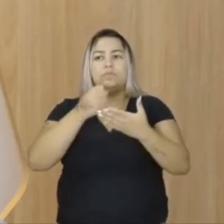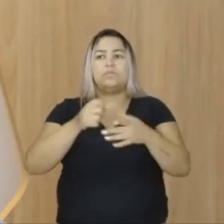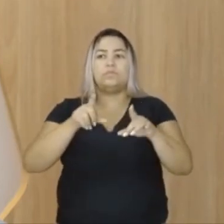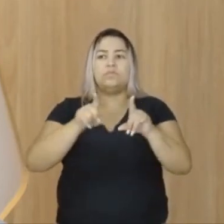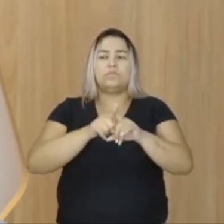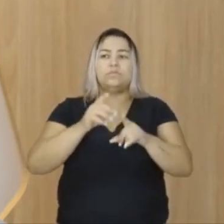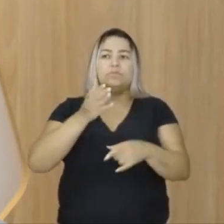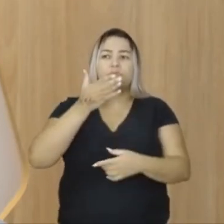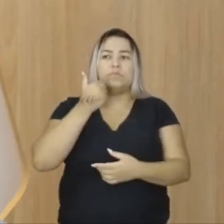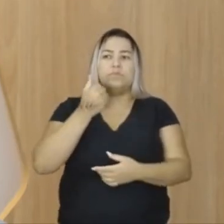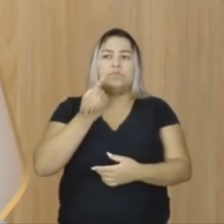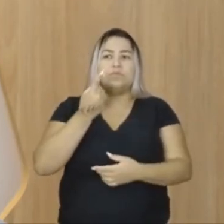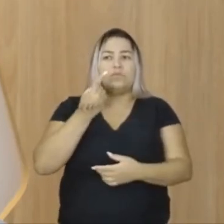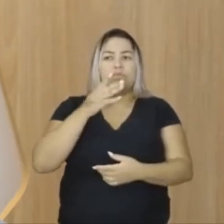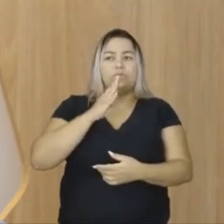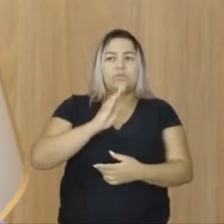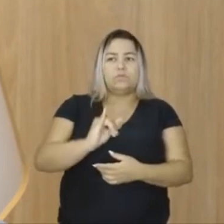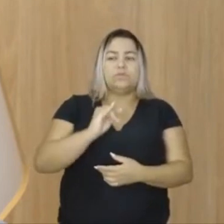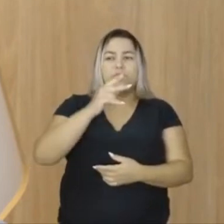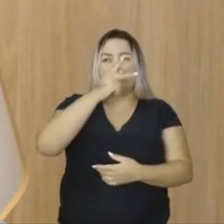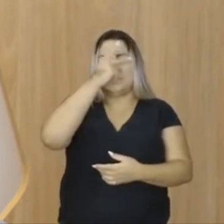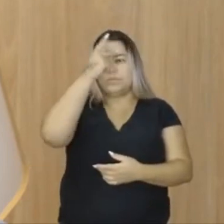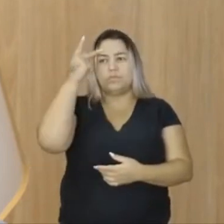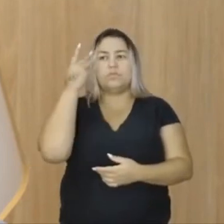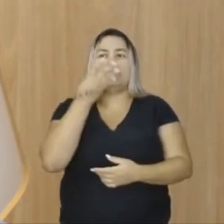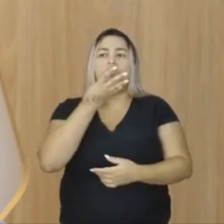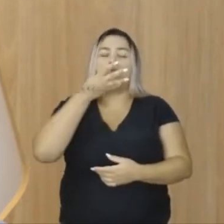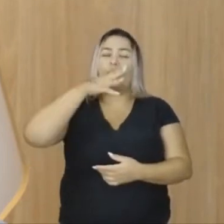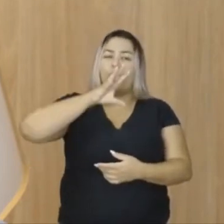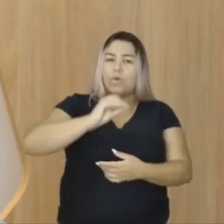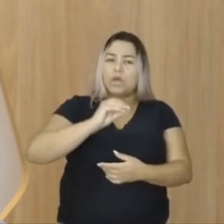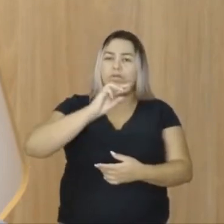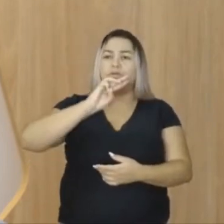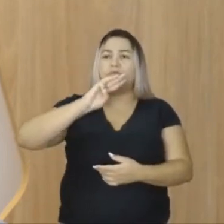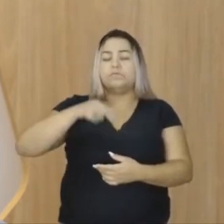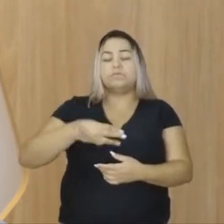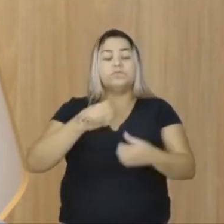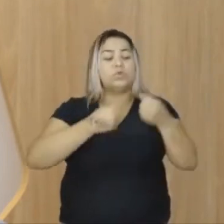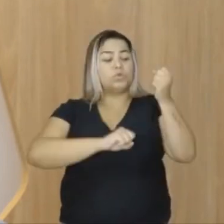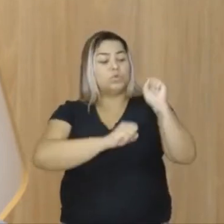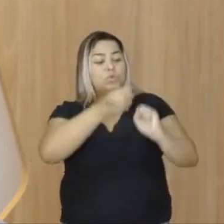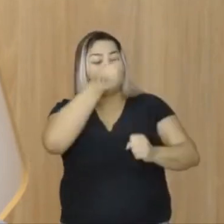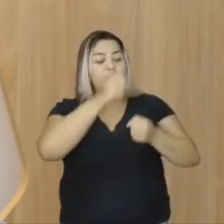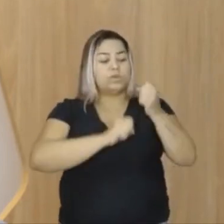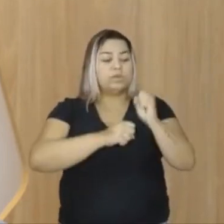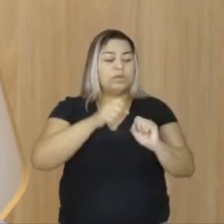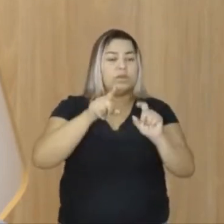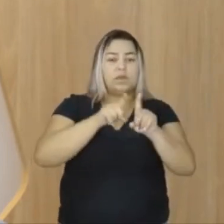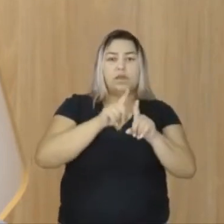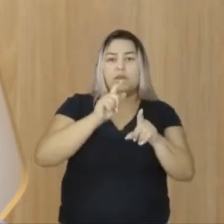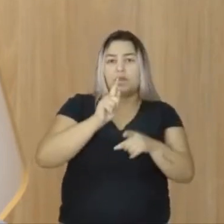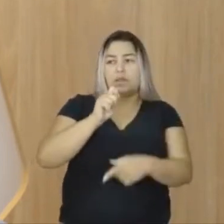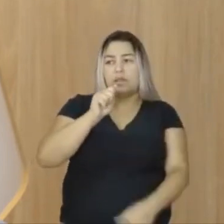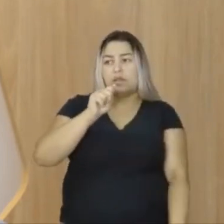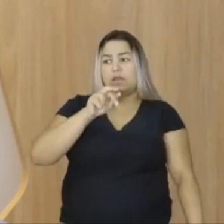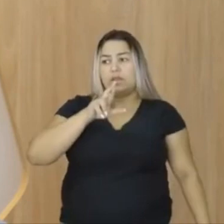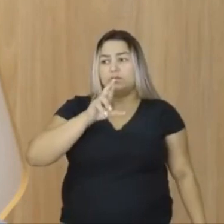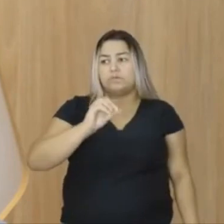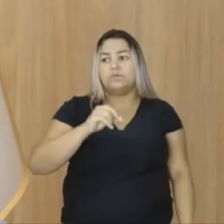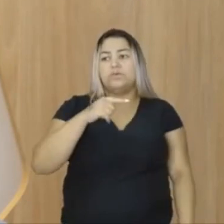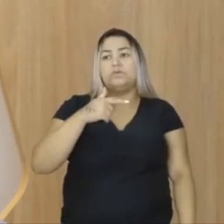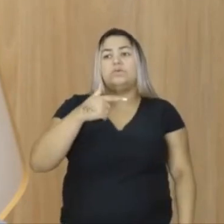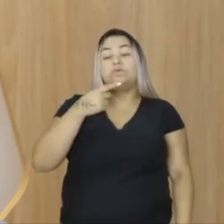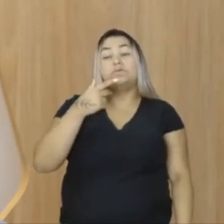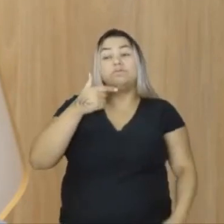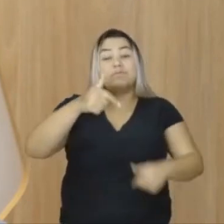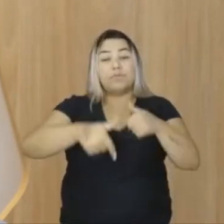para alimentar 1 bilhão de pessoas no mundo. O Brasil tem 40 mil indústrias da agroindústria. E o Brasil, essas indústrias trabalham 24 horas